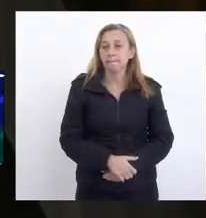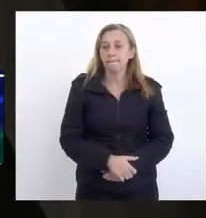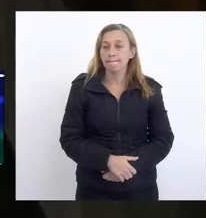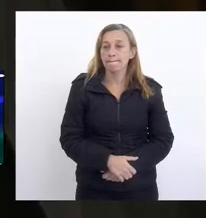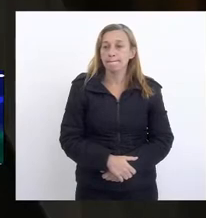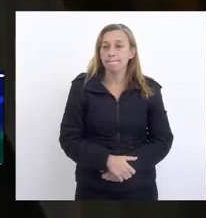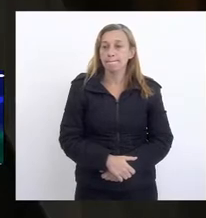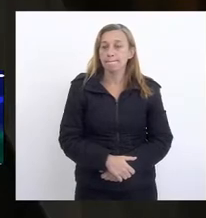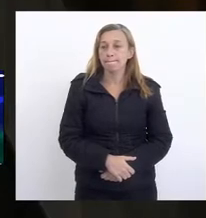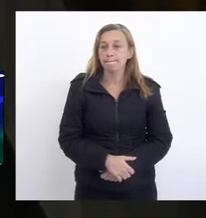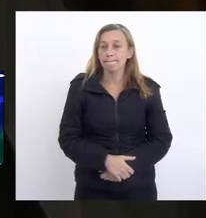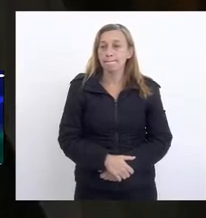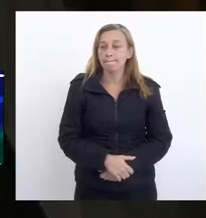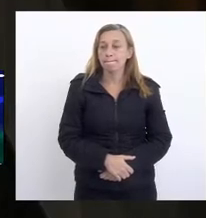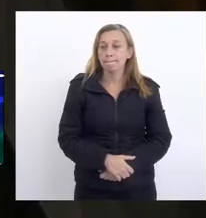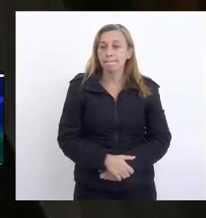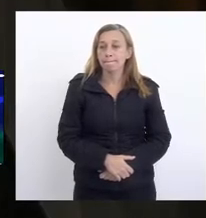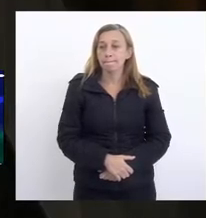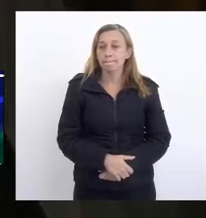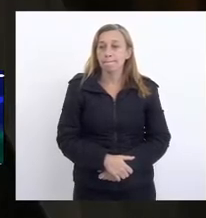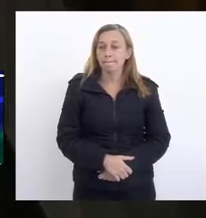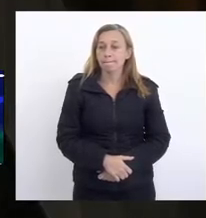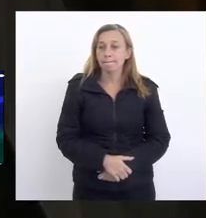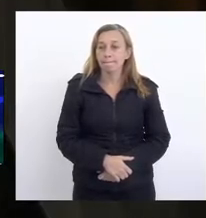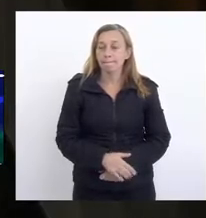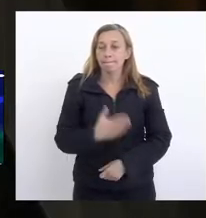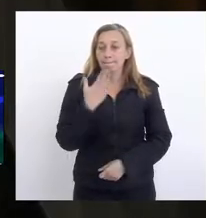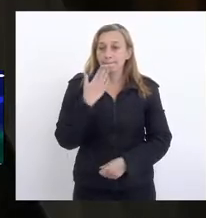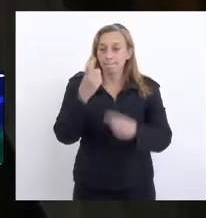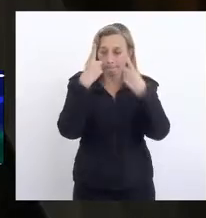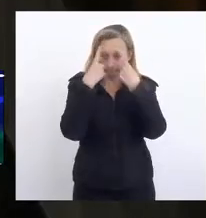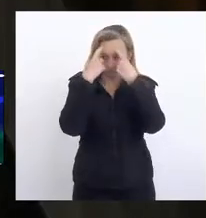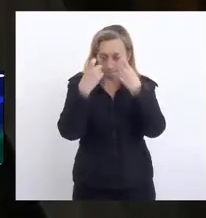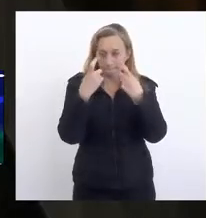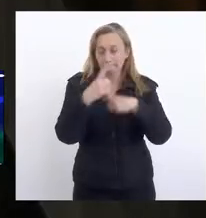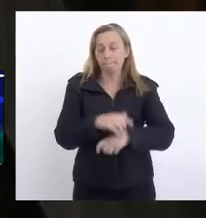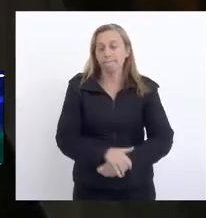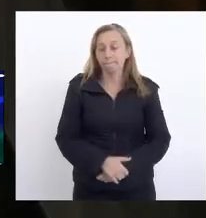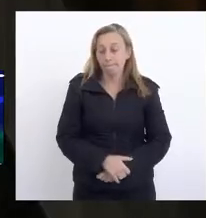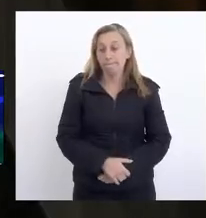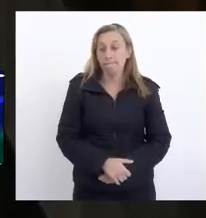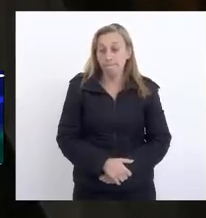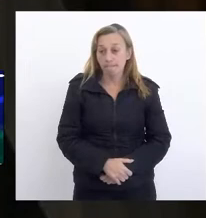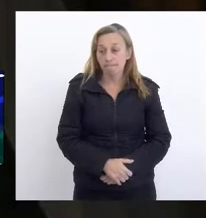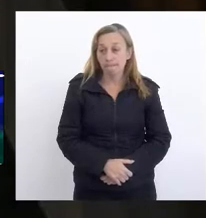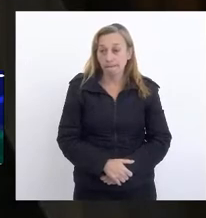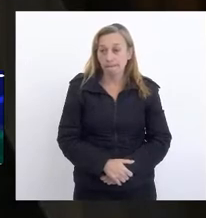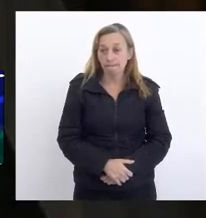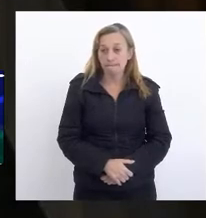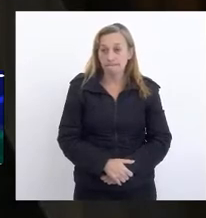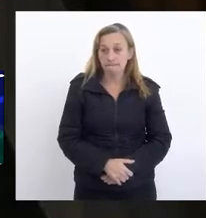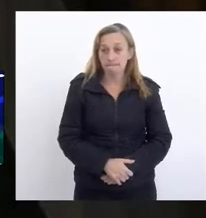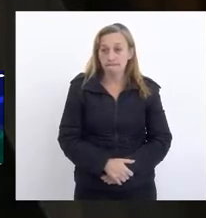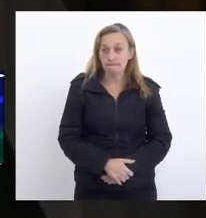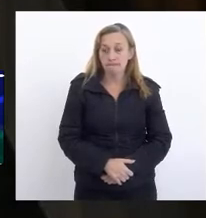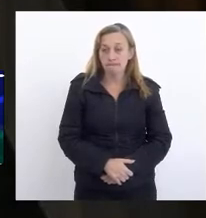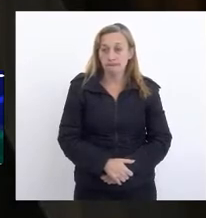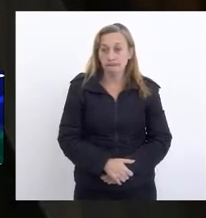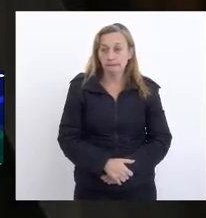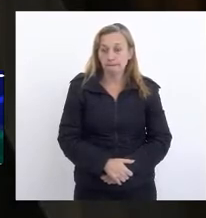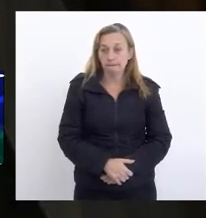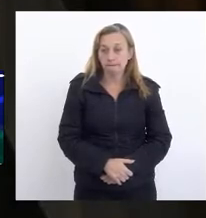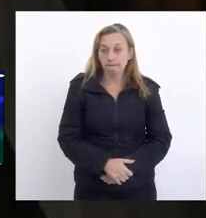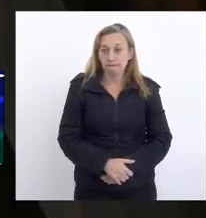grau de radicalização, tal grau de radicalização.